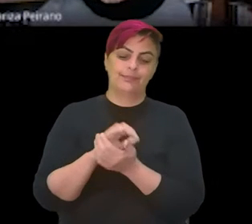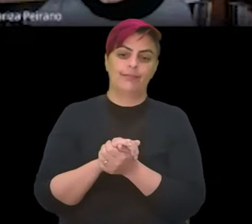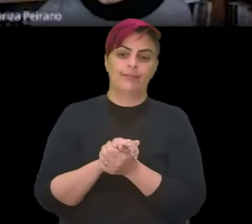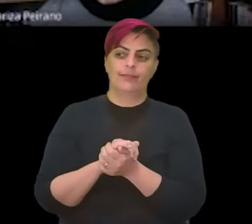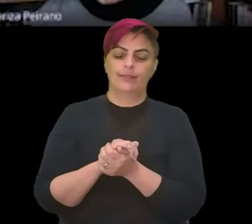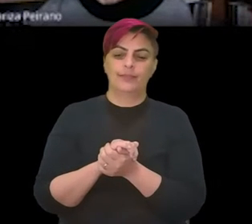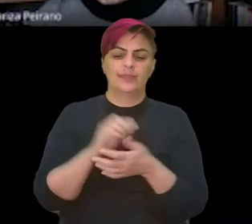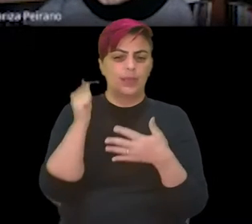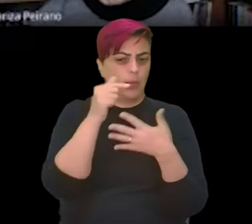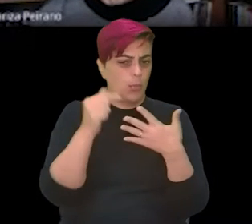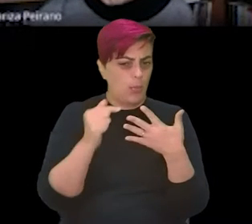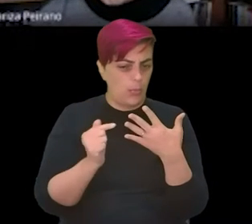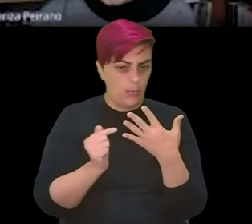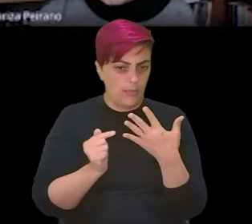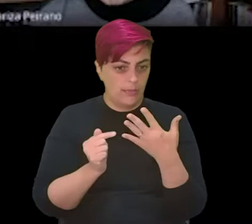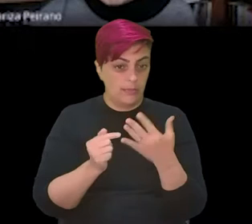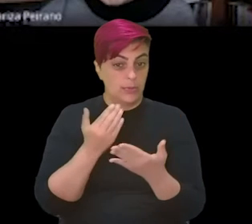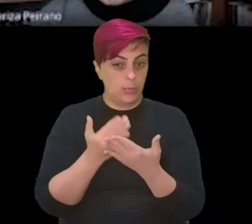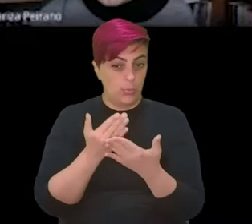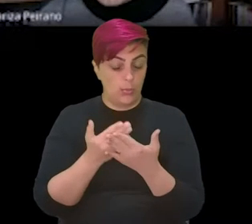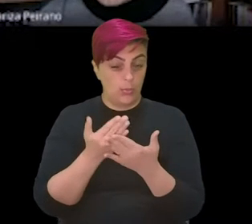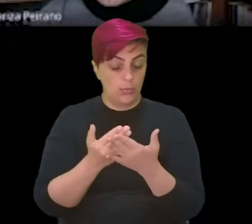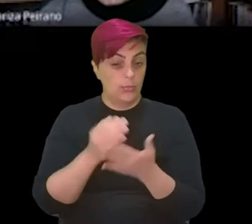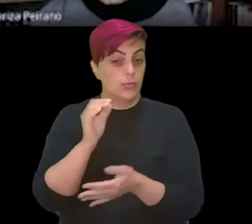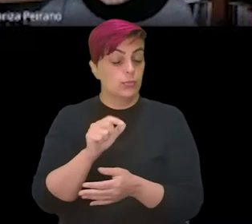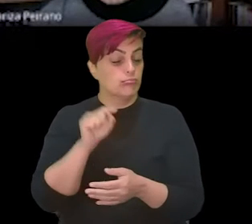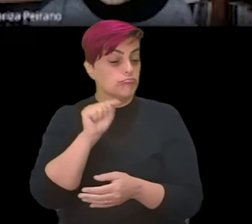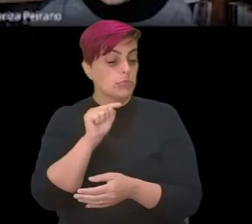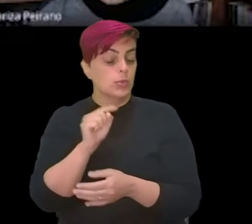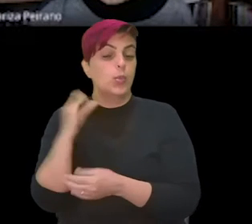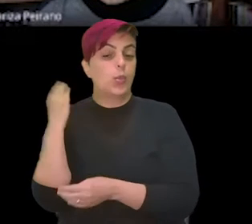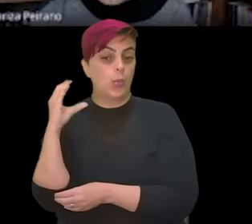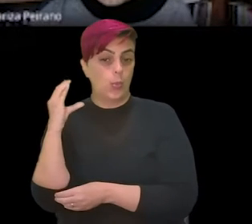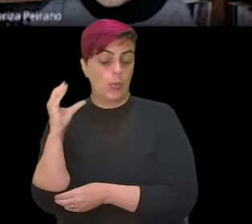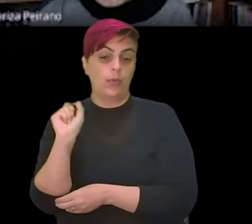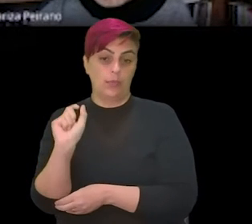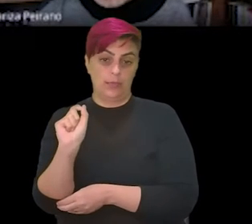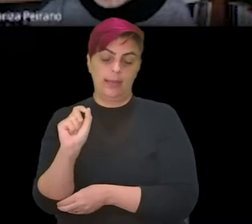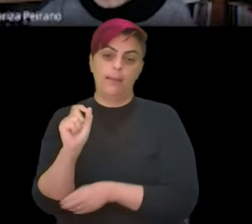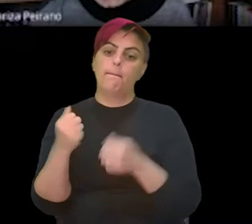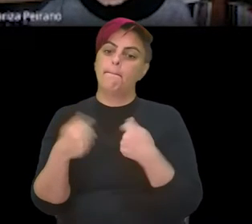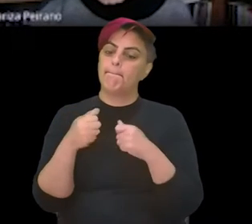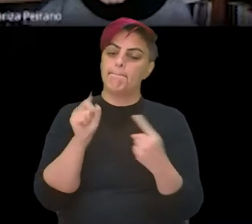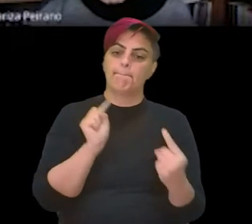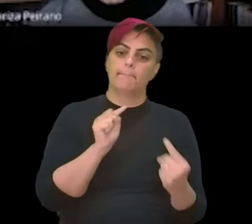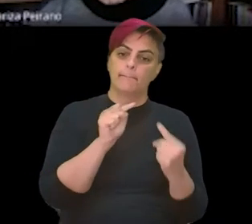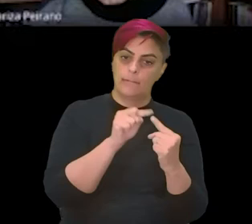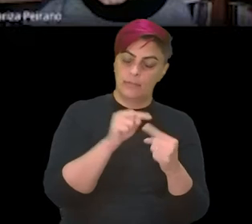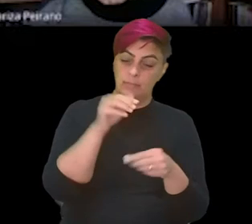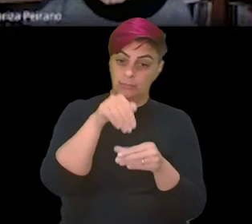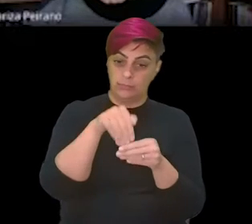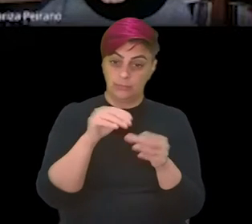o critério para que um estudo fosse considerado científico era sua objetividade.